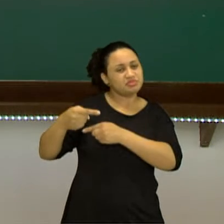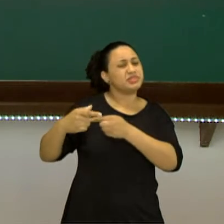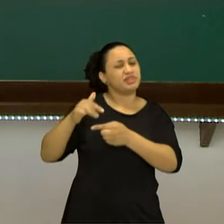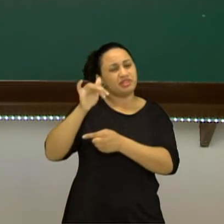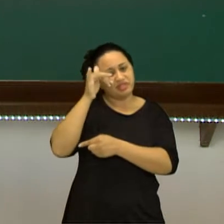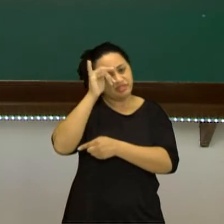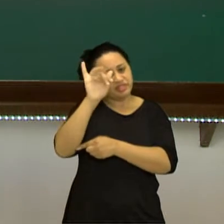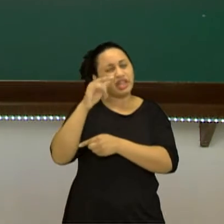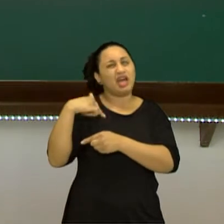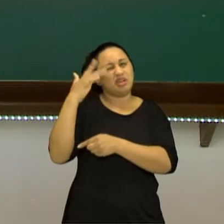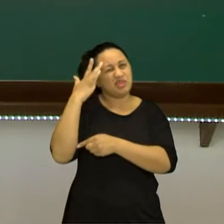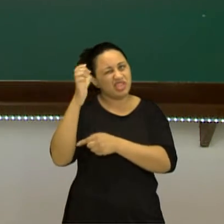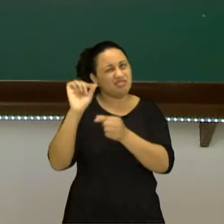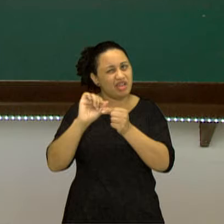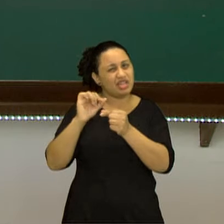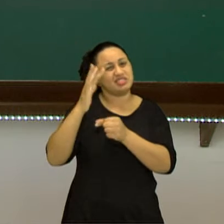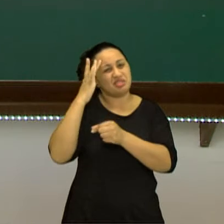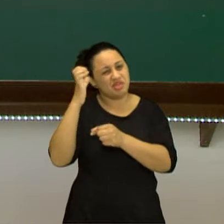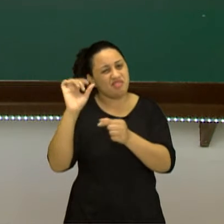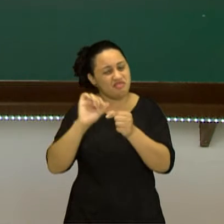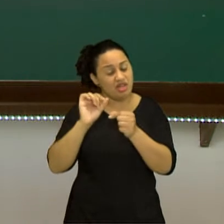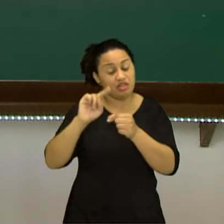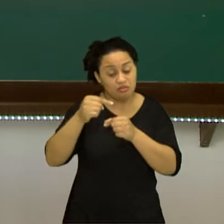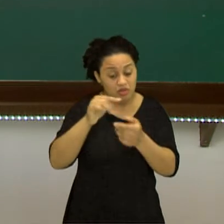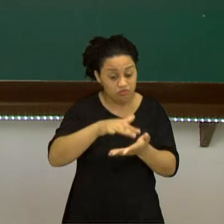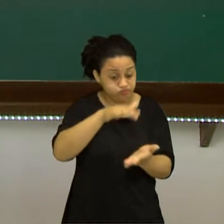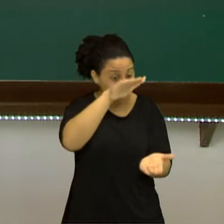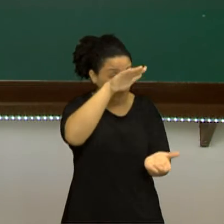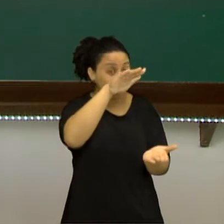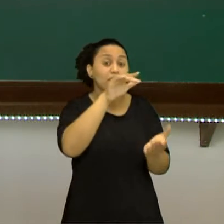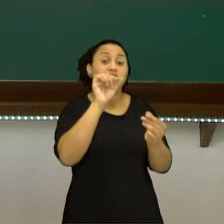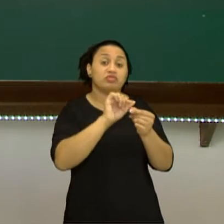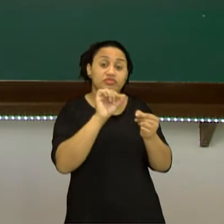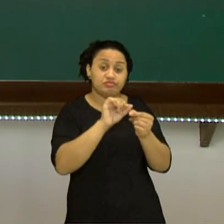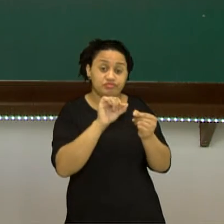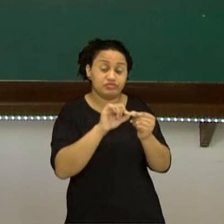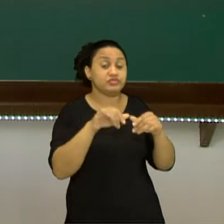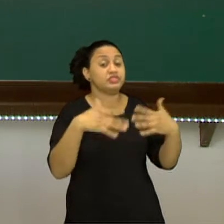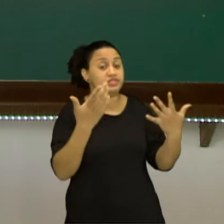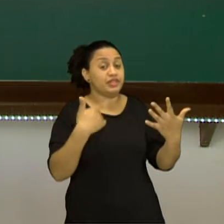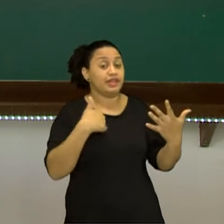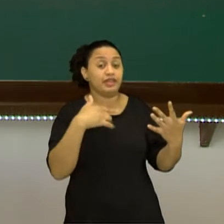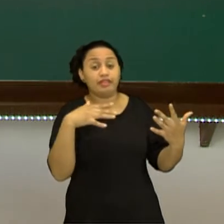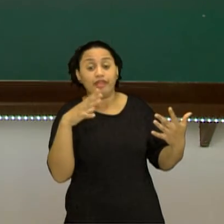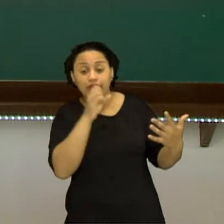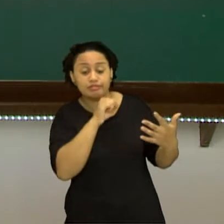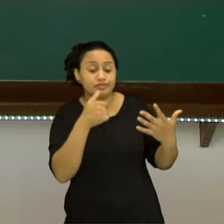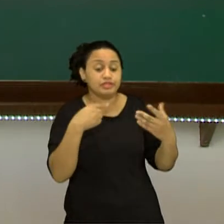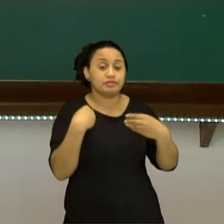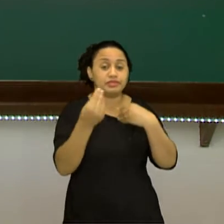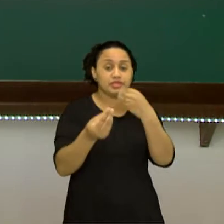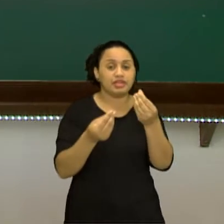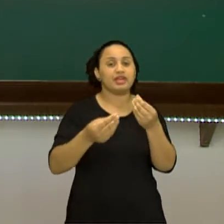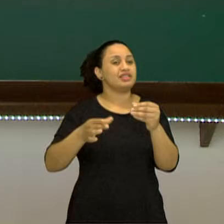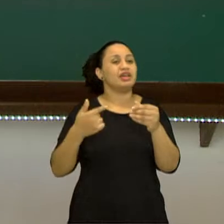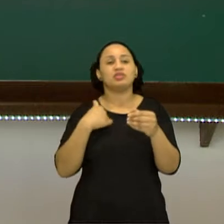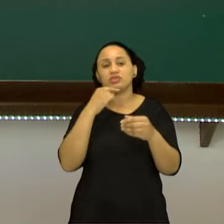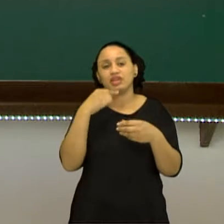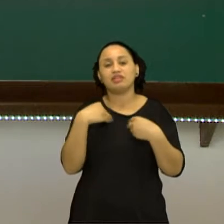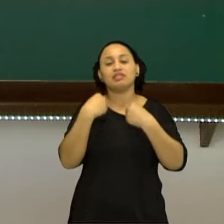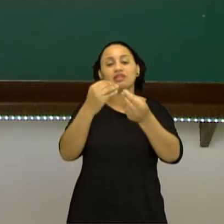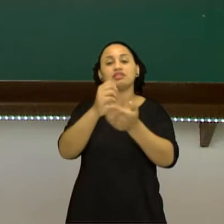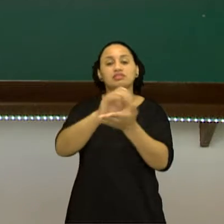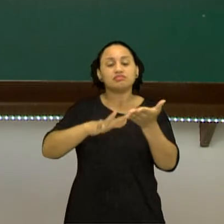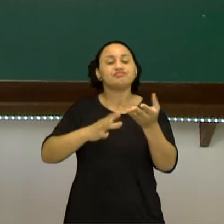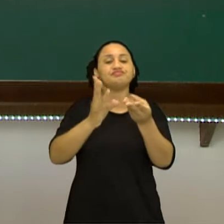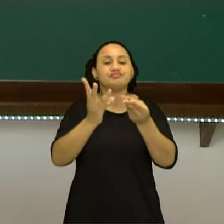amanhã, daqui a pouco a gente tem muita tarefa para fazer em um curto período de tempo e a gente não entrega a tarefa com a qualidade